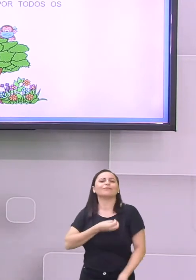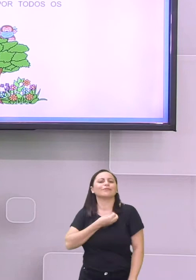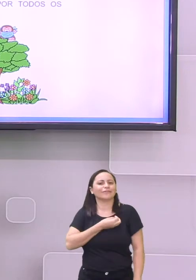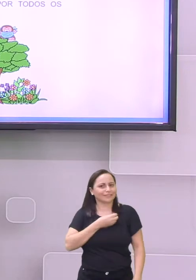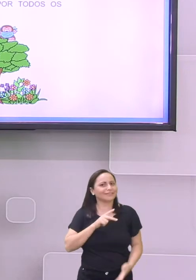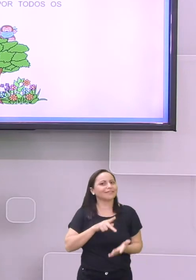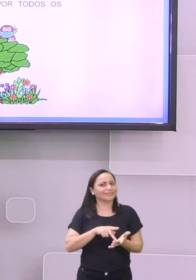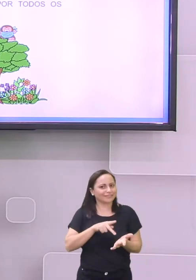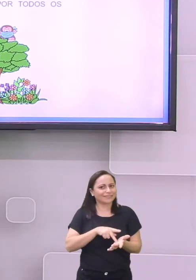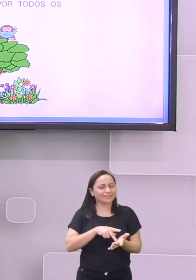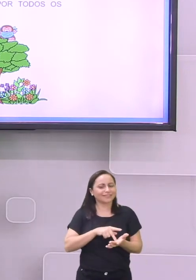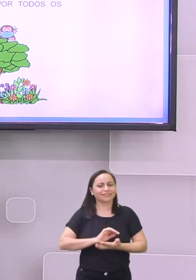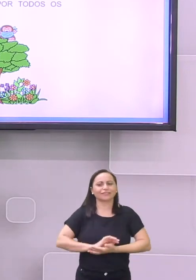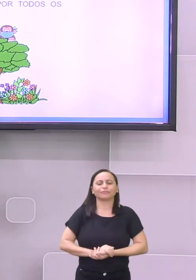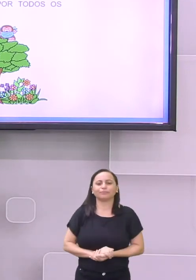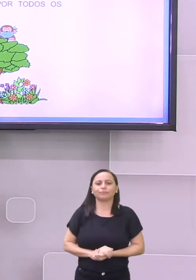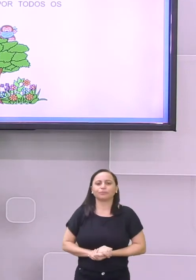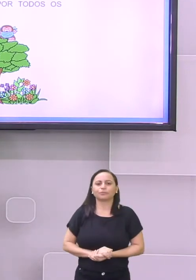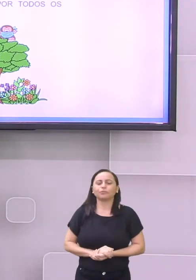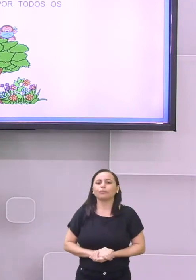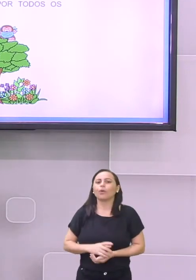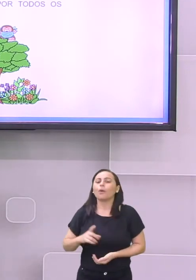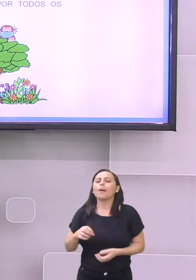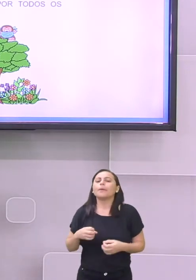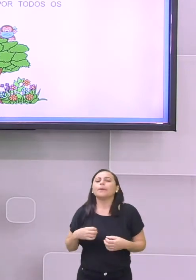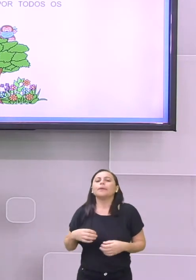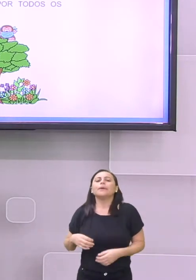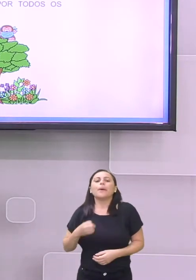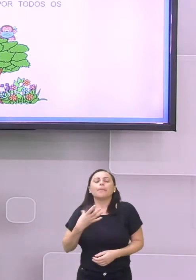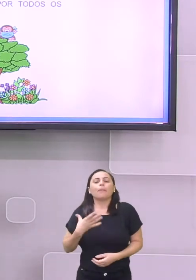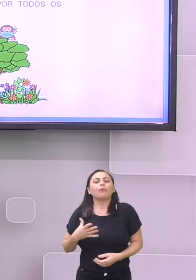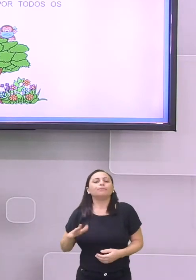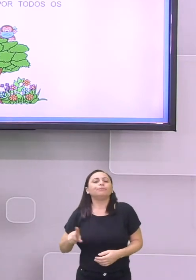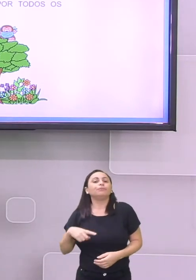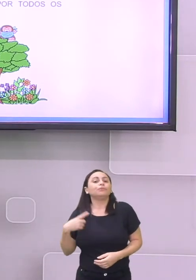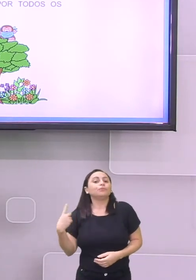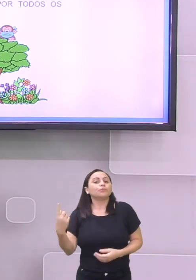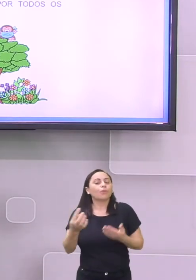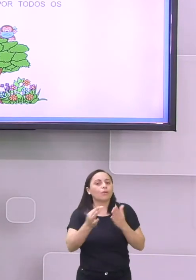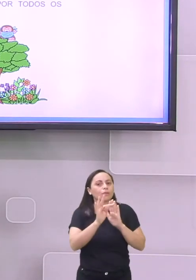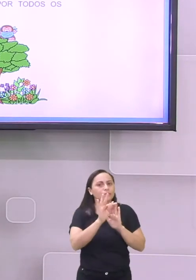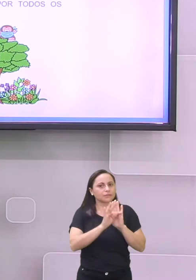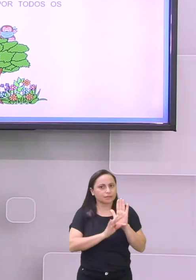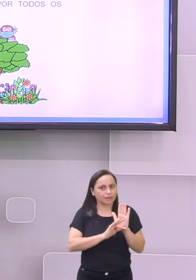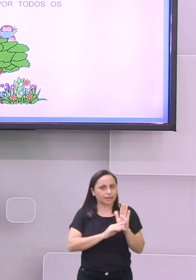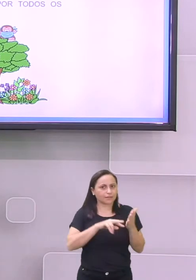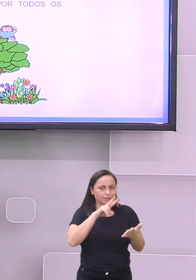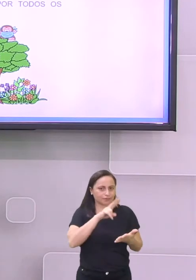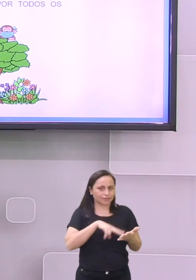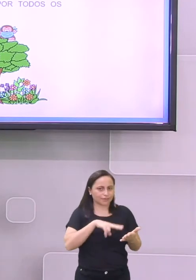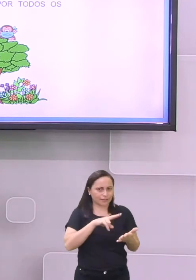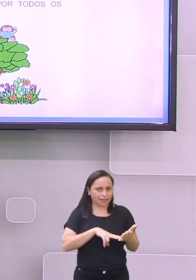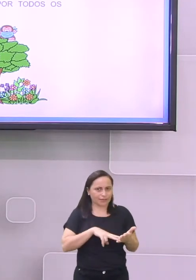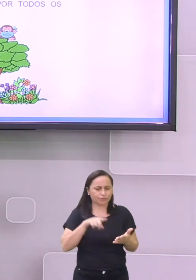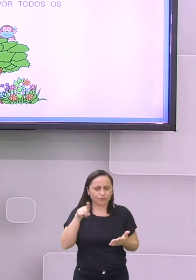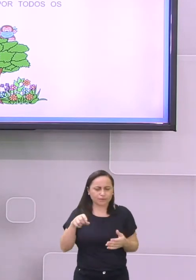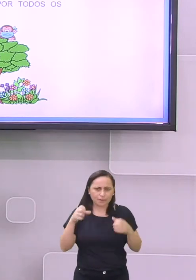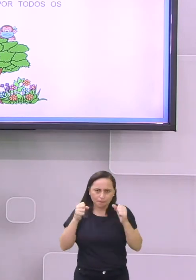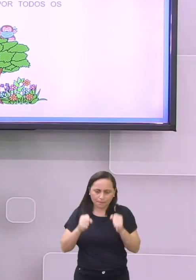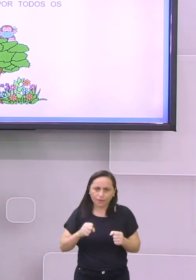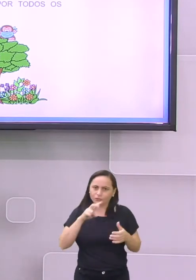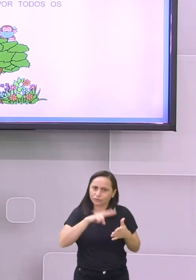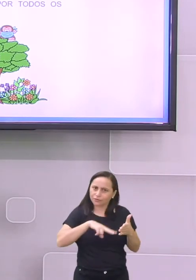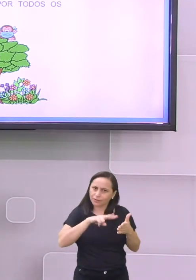é? Bom, o nosso texto que nós já lemos, que você tem oportunidade até de ler